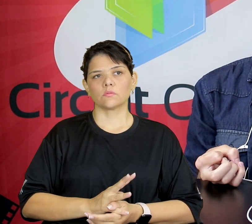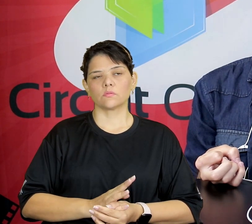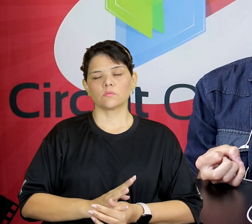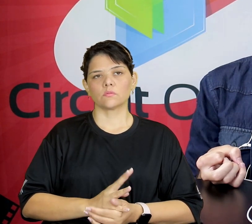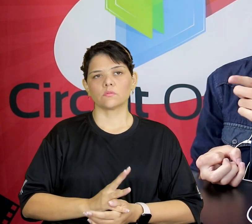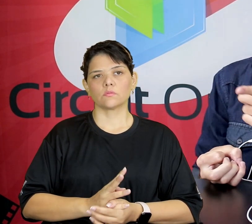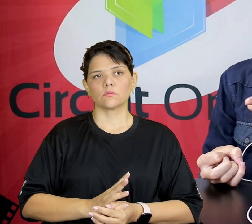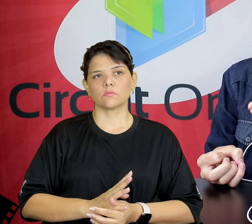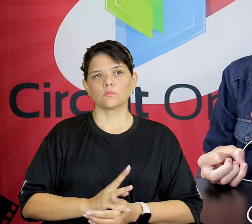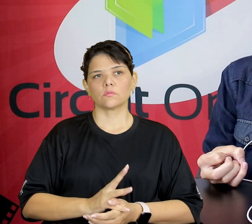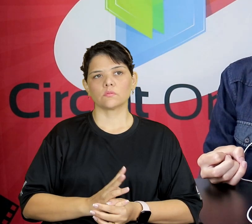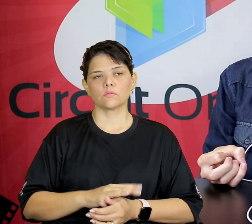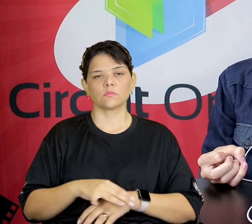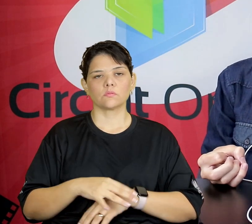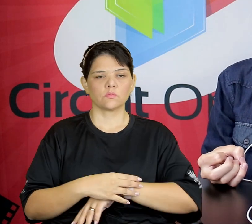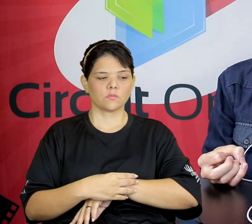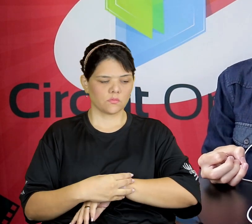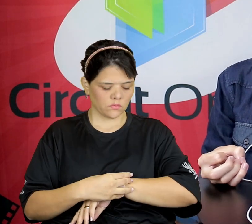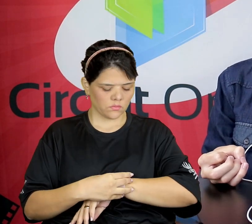O que eu falo?